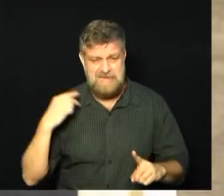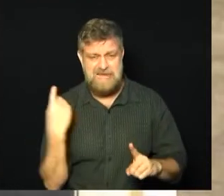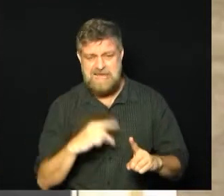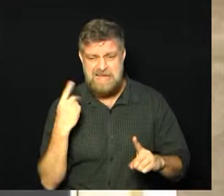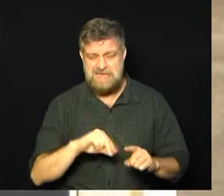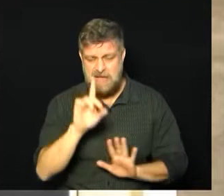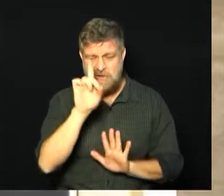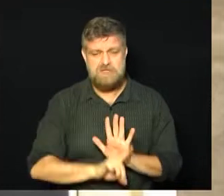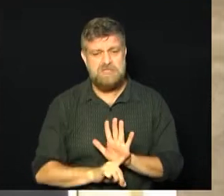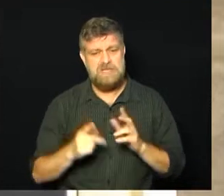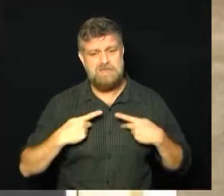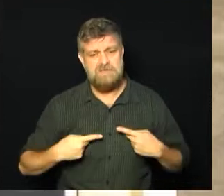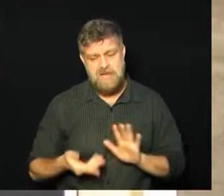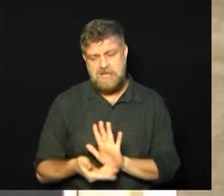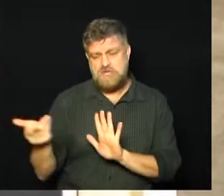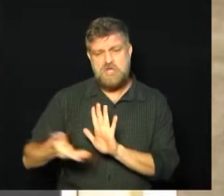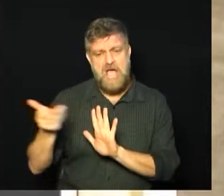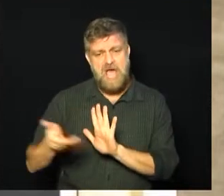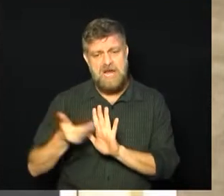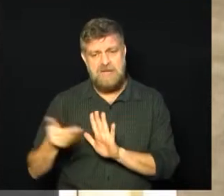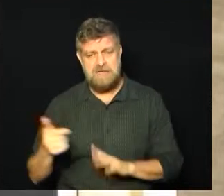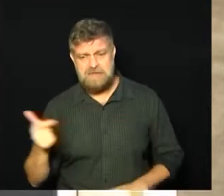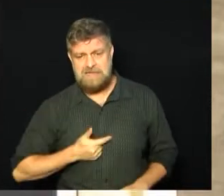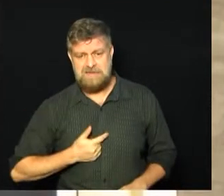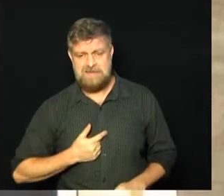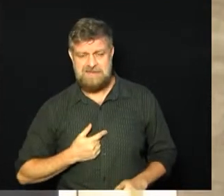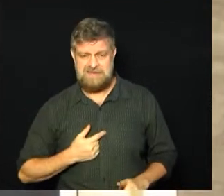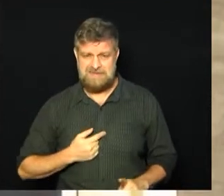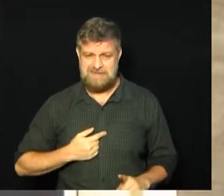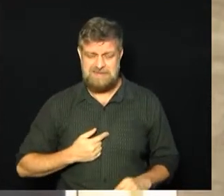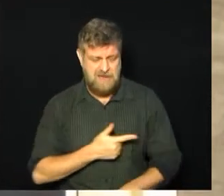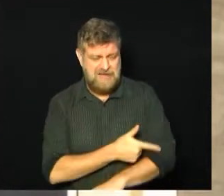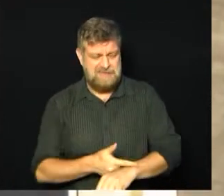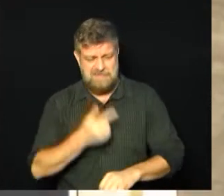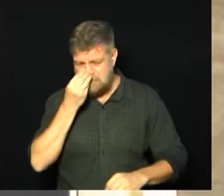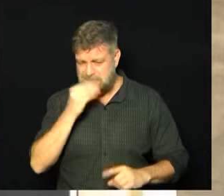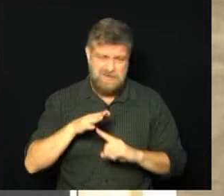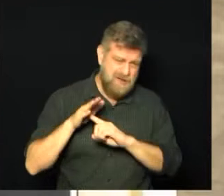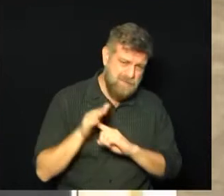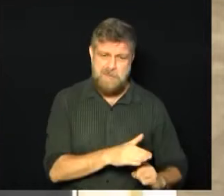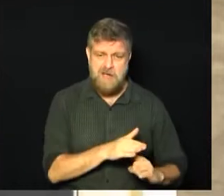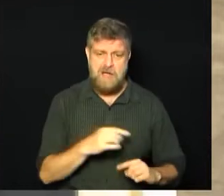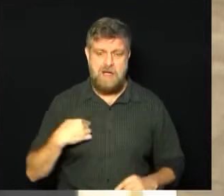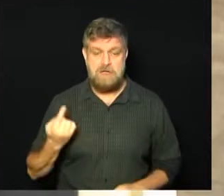direitos de uma criança, do adolescente, através de agressões, de falta de respeito. Então nós temos alguns